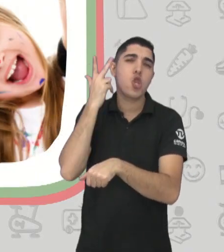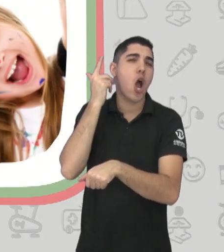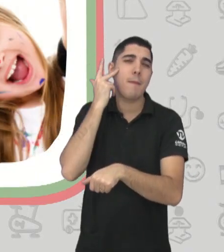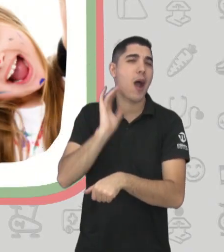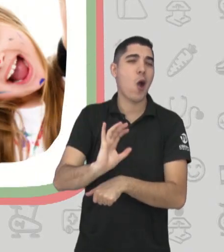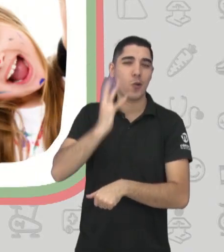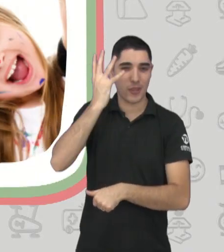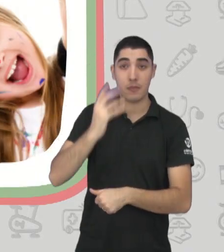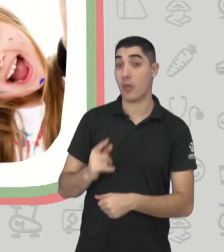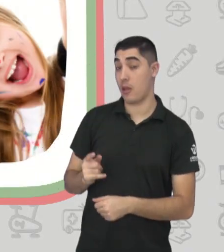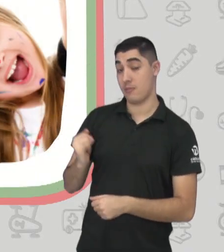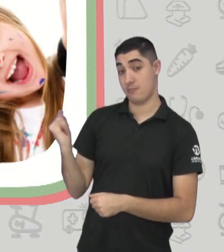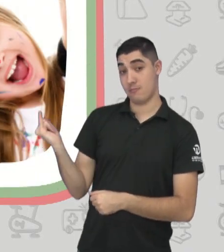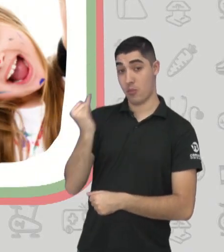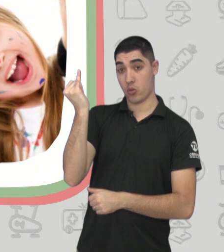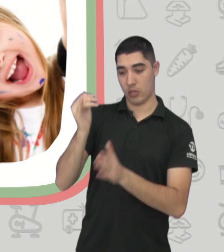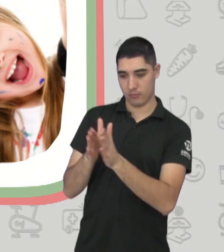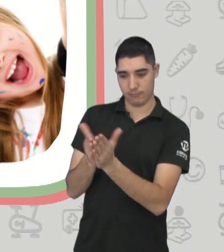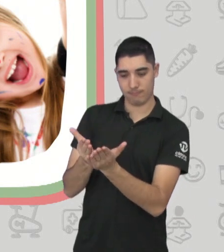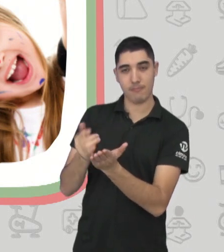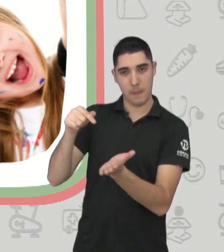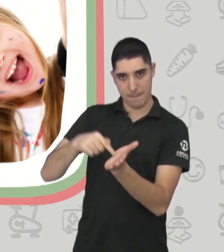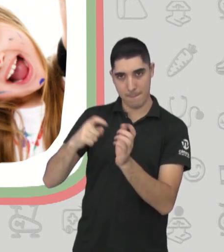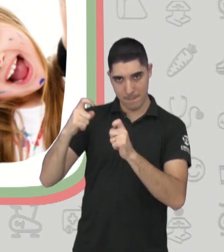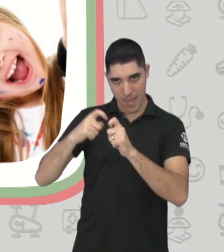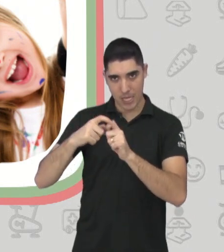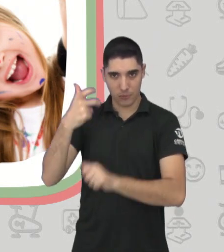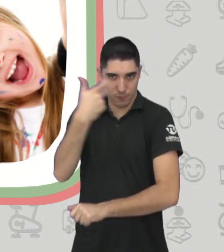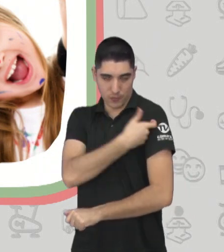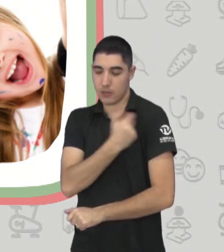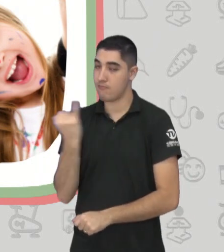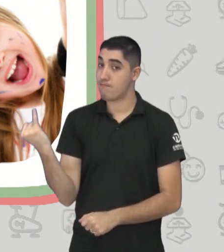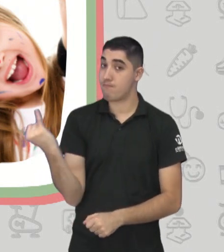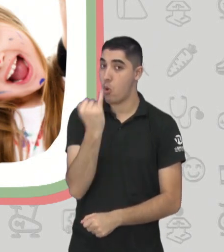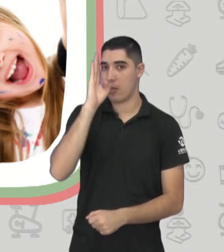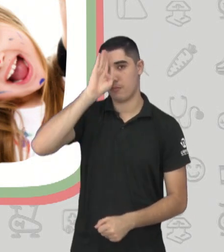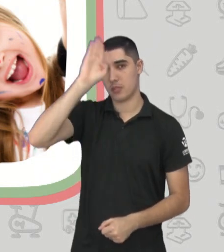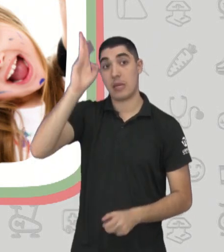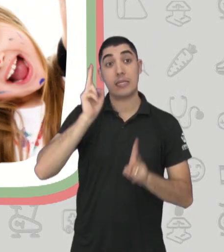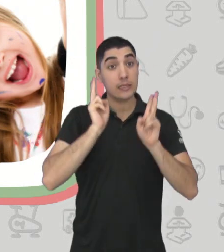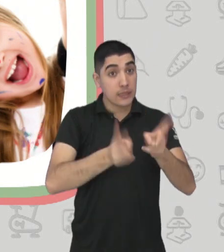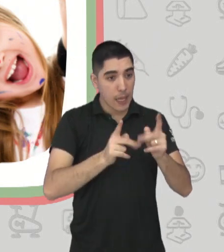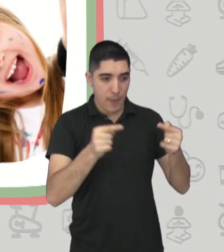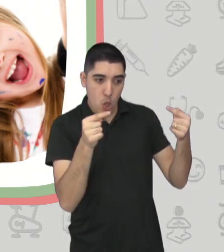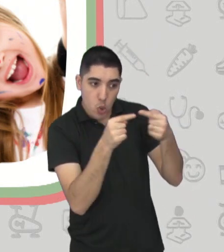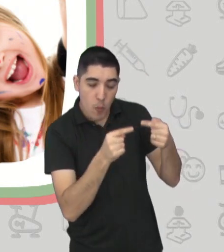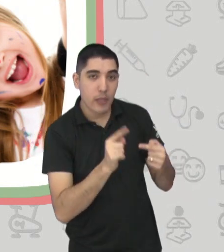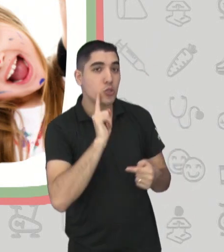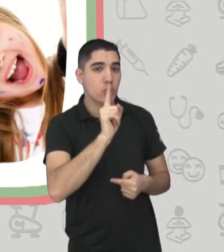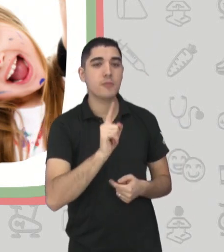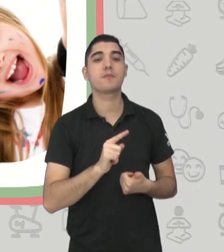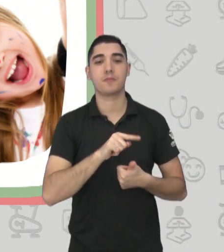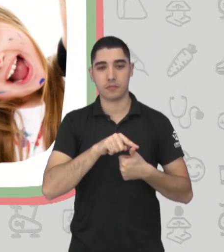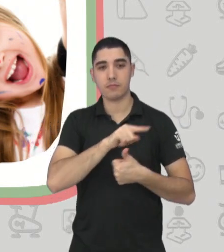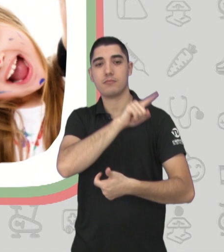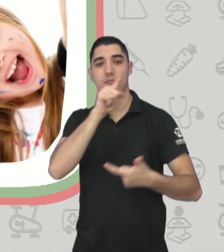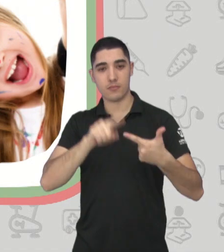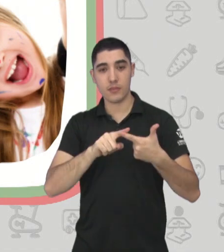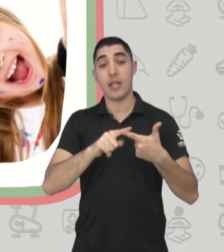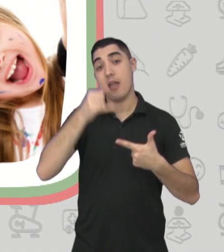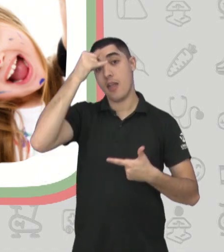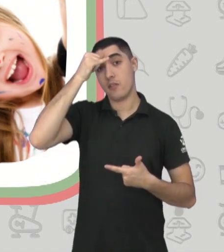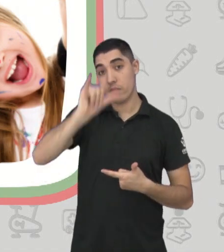infância. Carteirinha de vacinação. Esse é o principal. Mantenha em dia. Esse é o mais importante. O mais importante. Elimine as